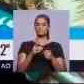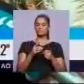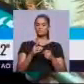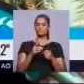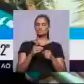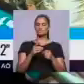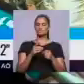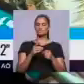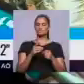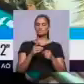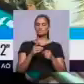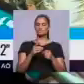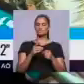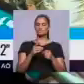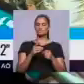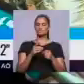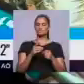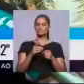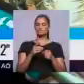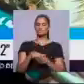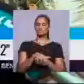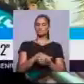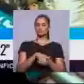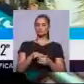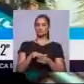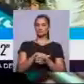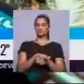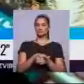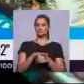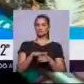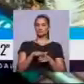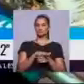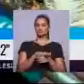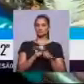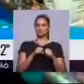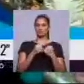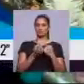do marido da ministra Ou do pai do ministro atacado